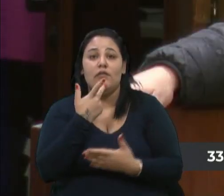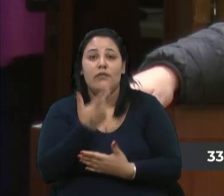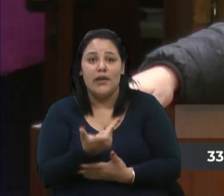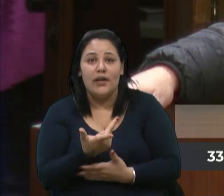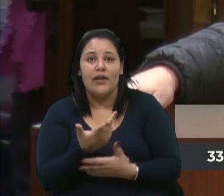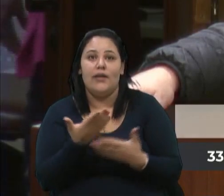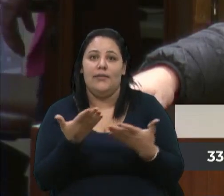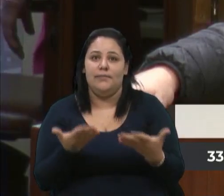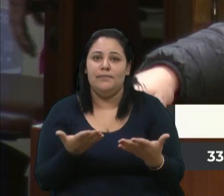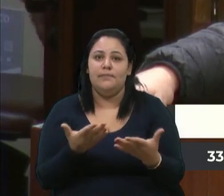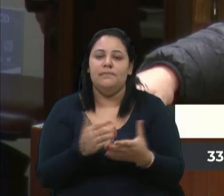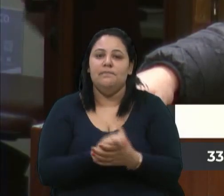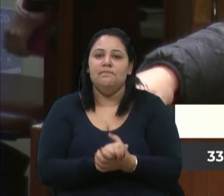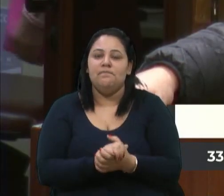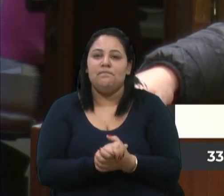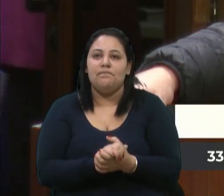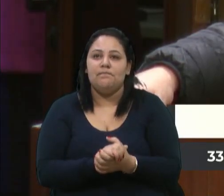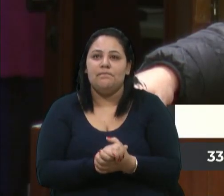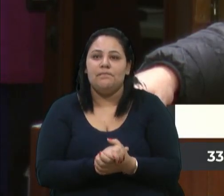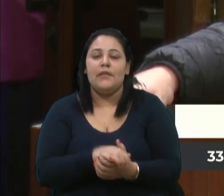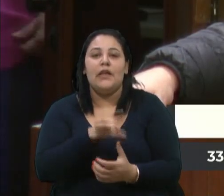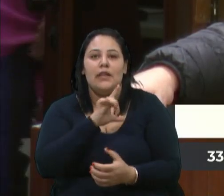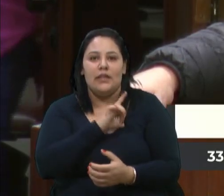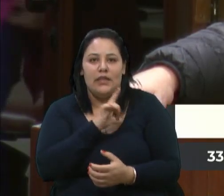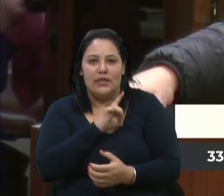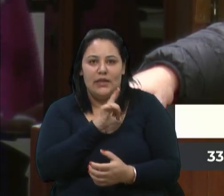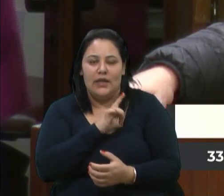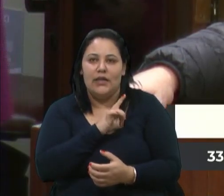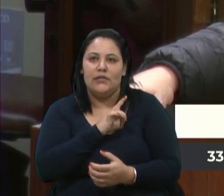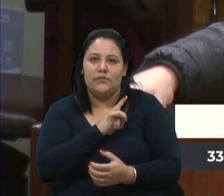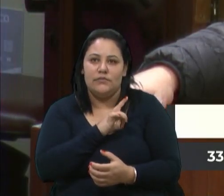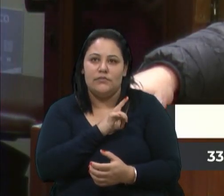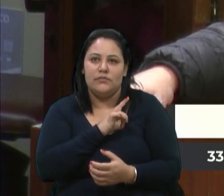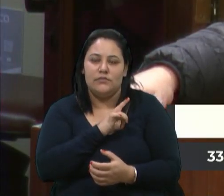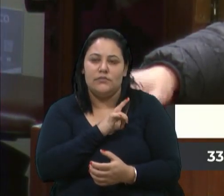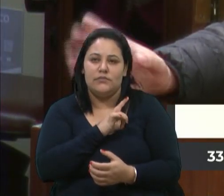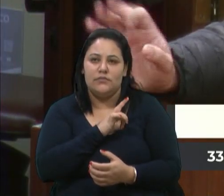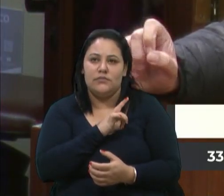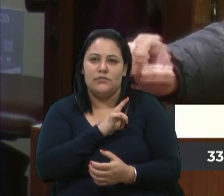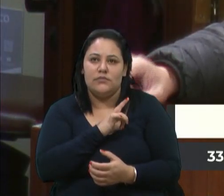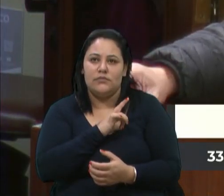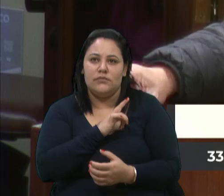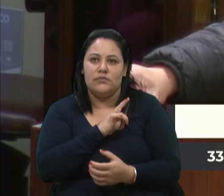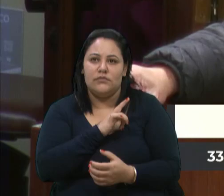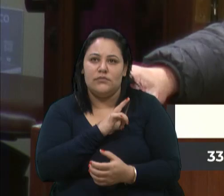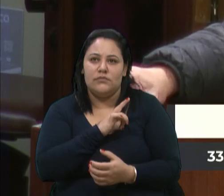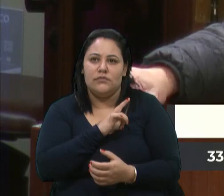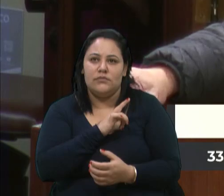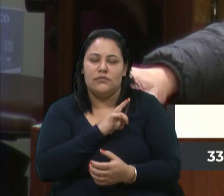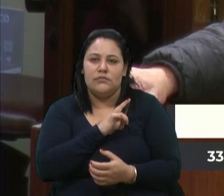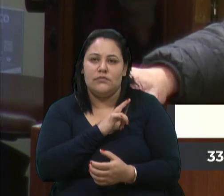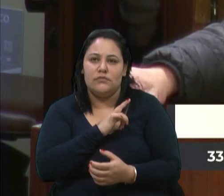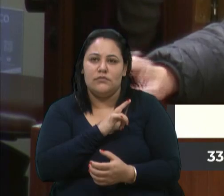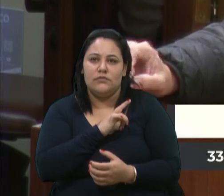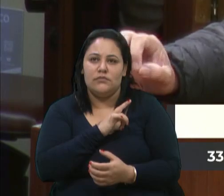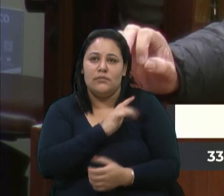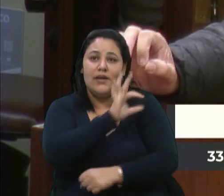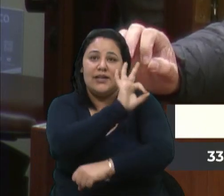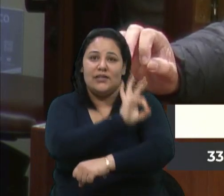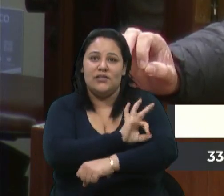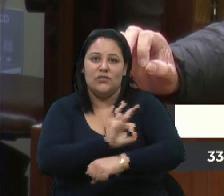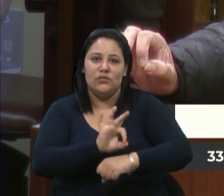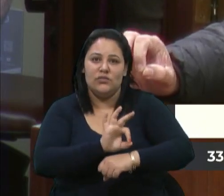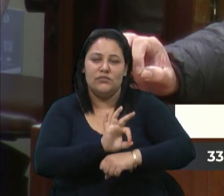que existe uma arquitetura hostil em Caxias do Sul. Só para ter uma ideia, o Banco Itaú, ele